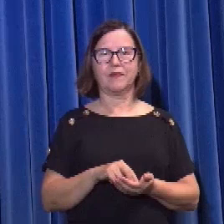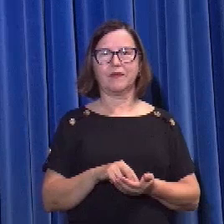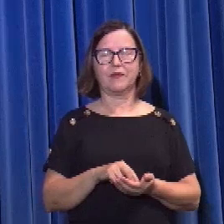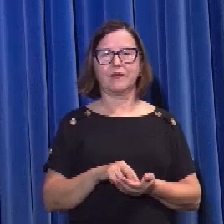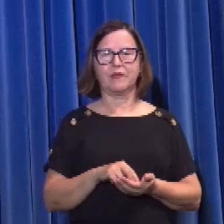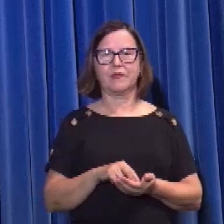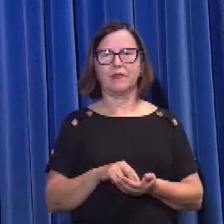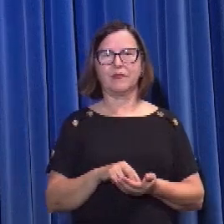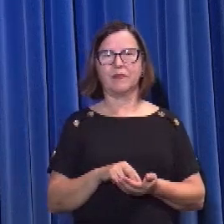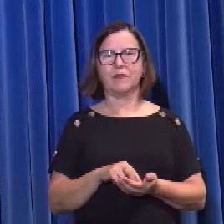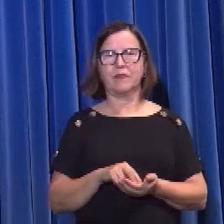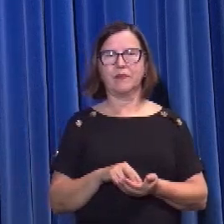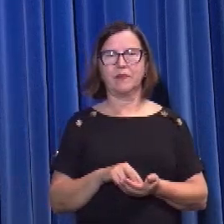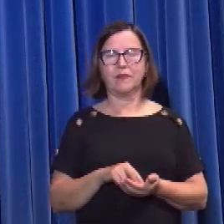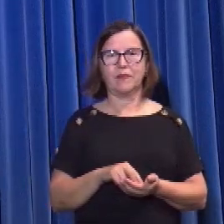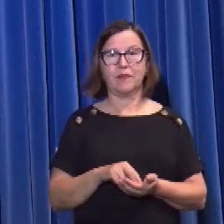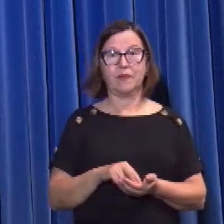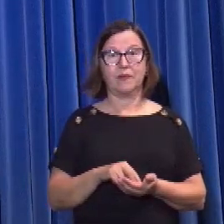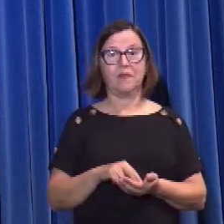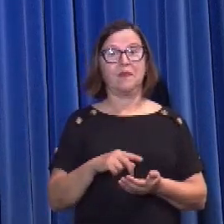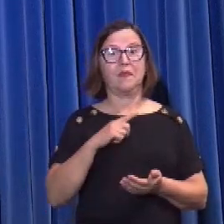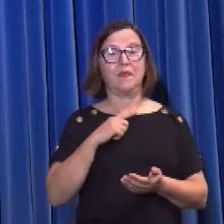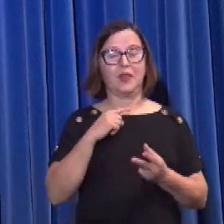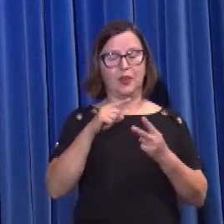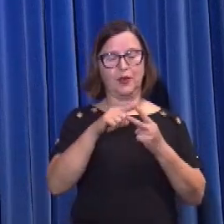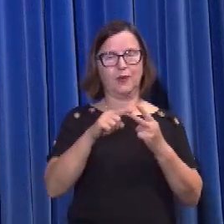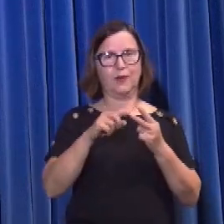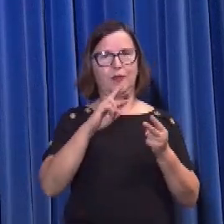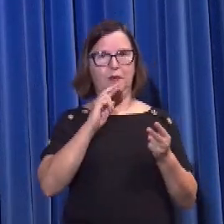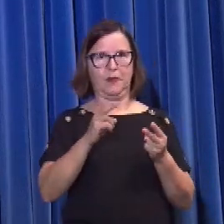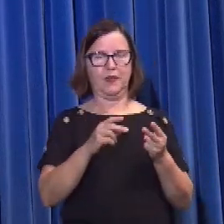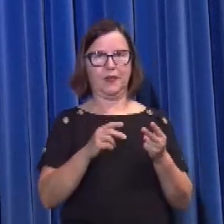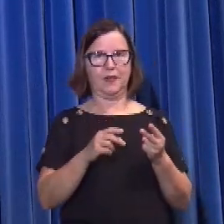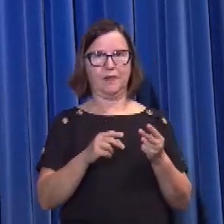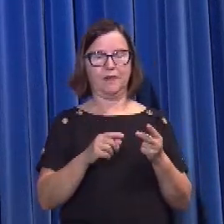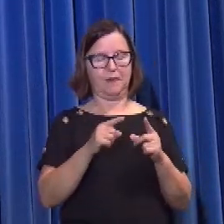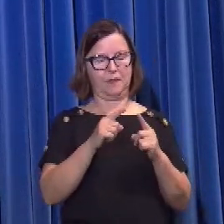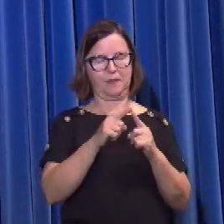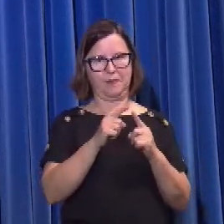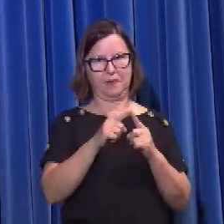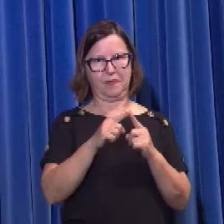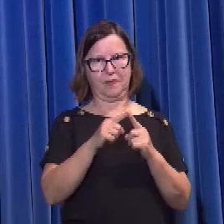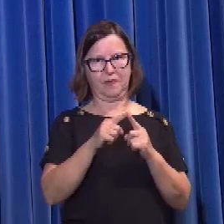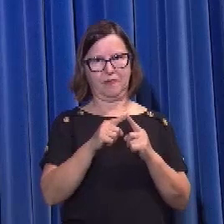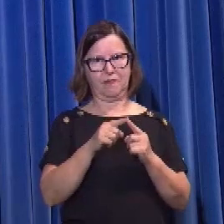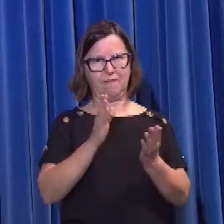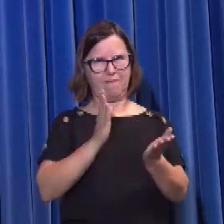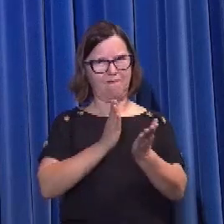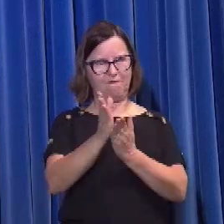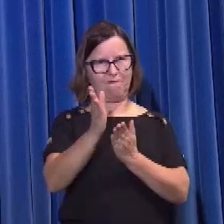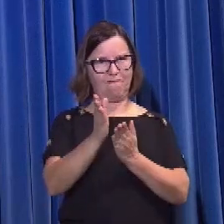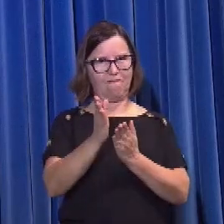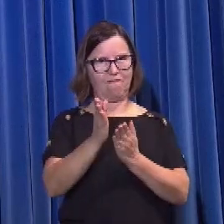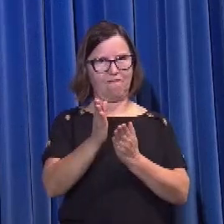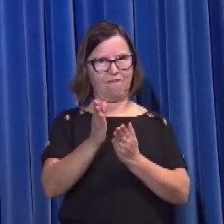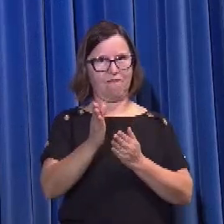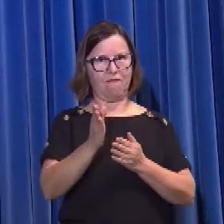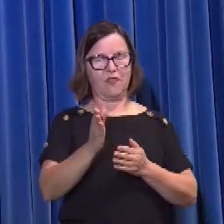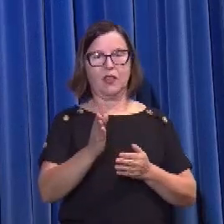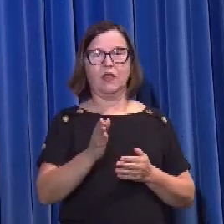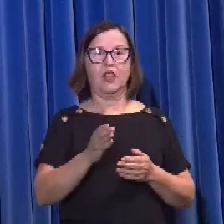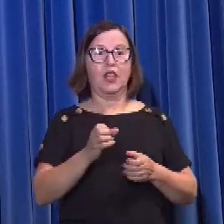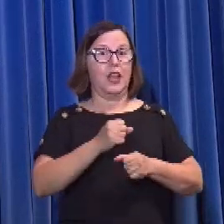E eu escrevi aqui 2 respostas. A primeira é bem direta. Não podemos por nós mesmos,